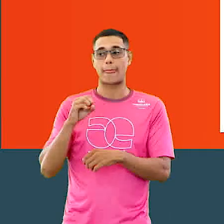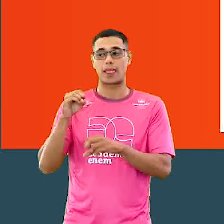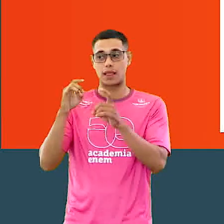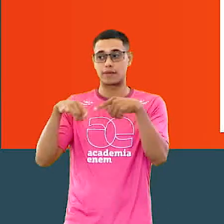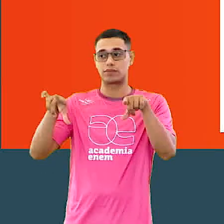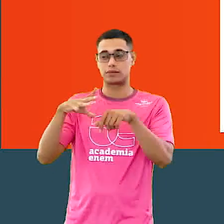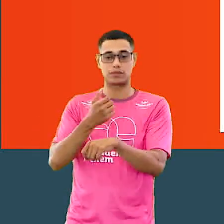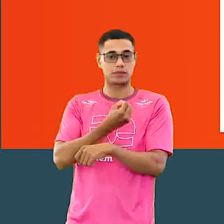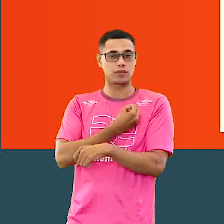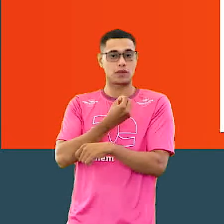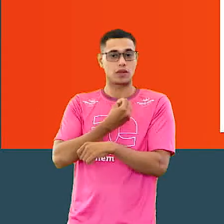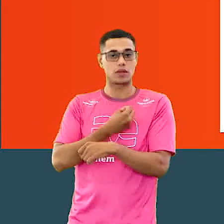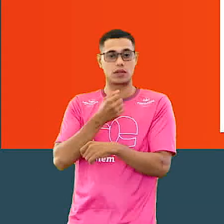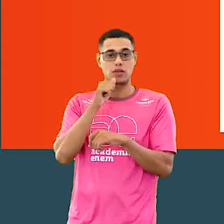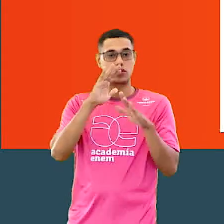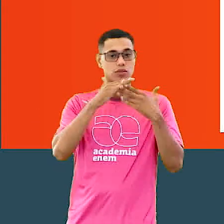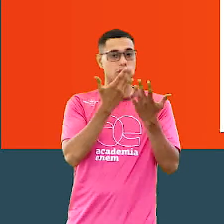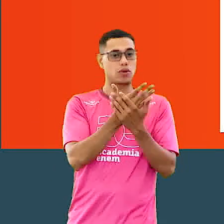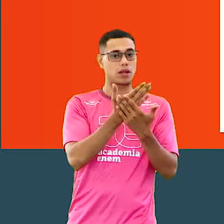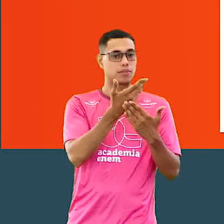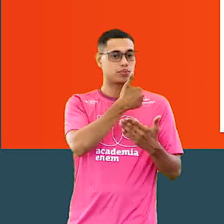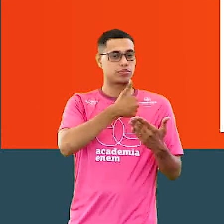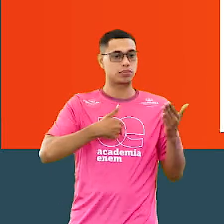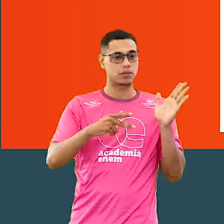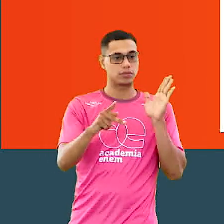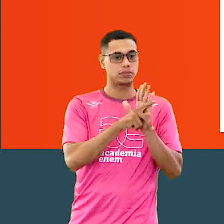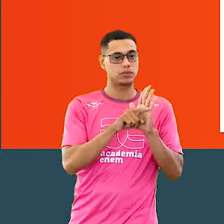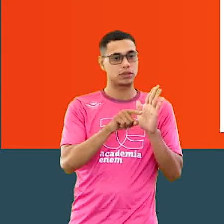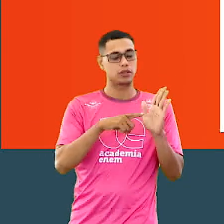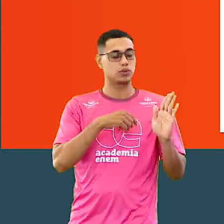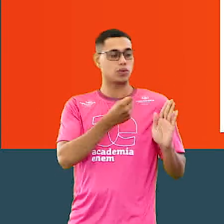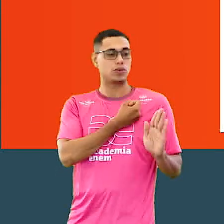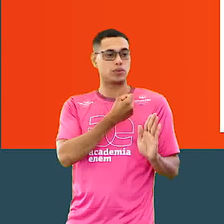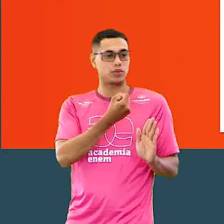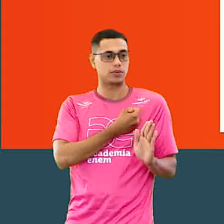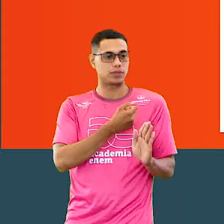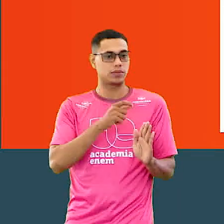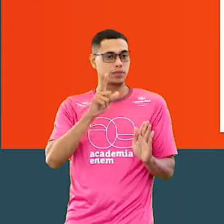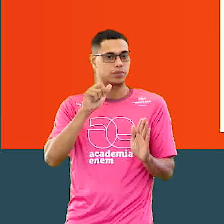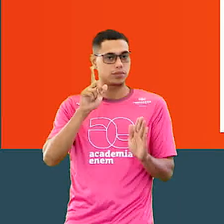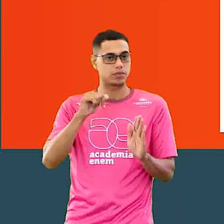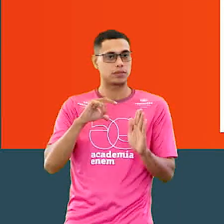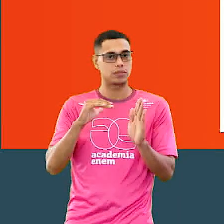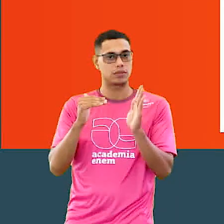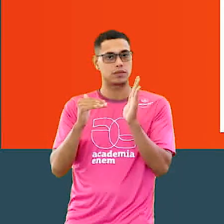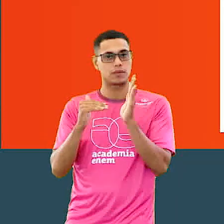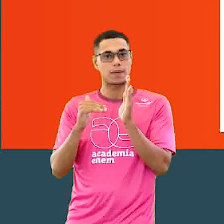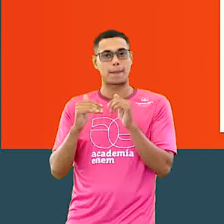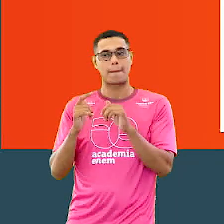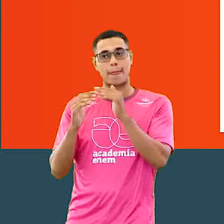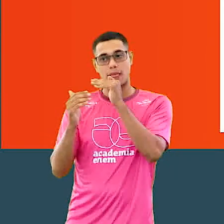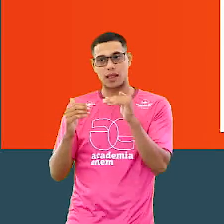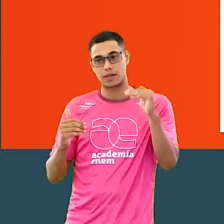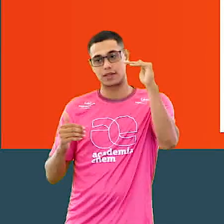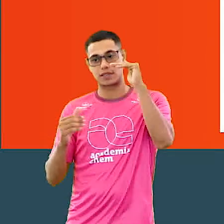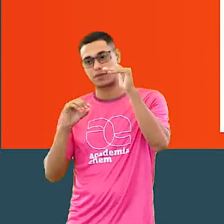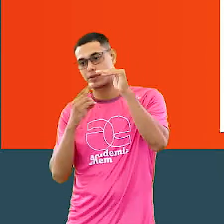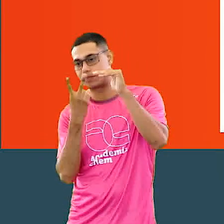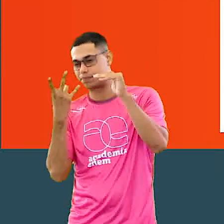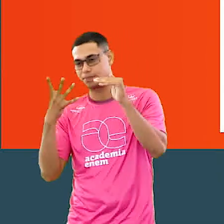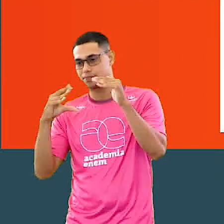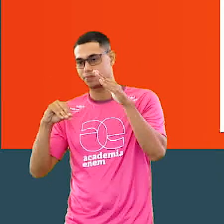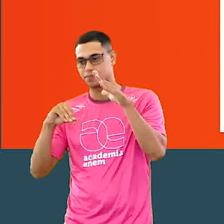nota, mesmo você sendo de escola pública, se a sua nota está acima ou dentro do grupo de ampla